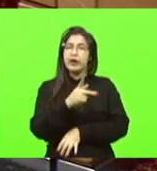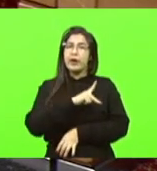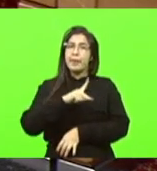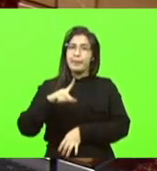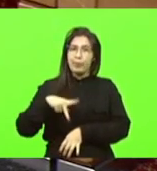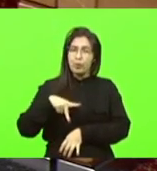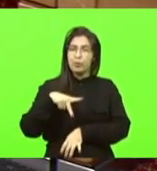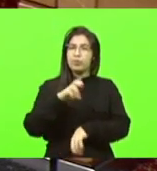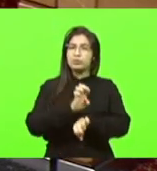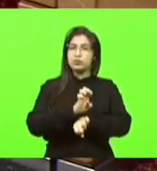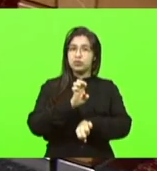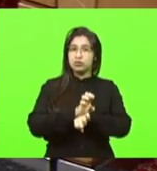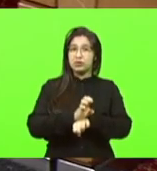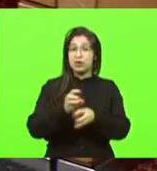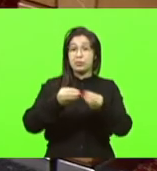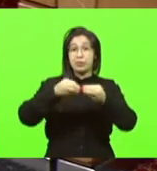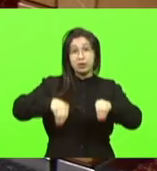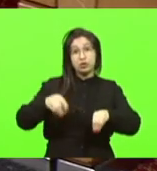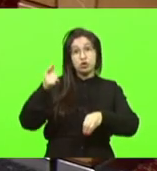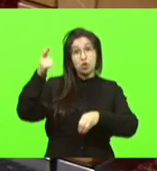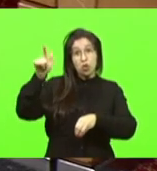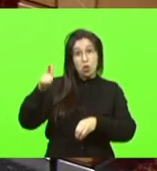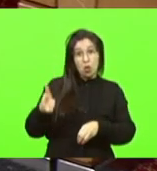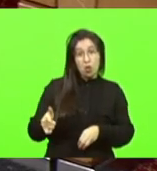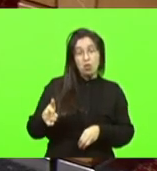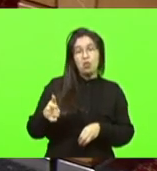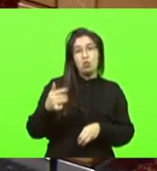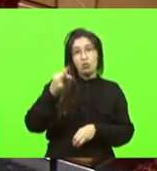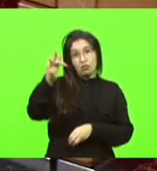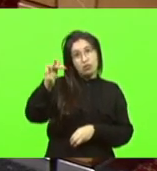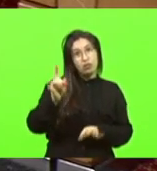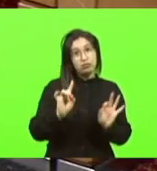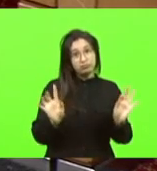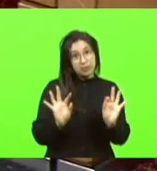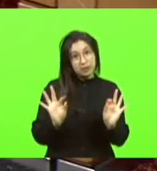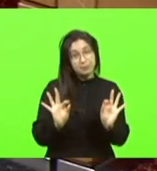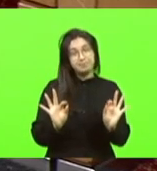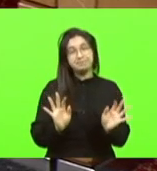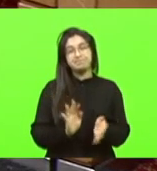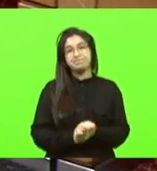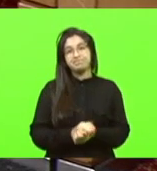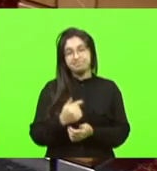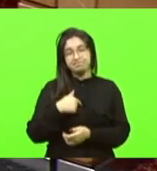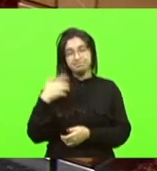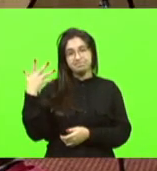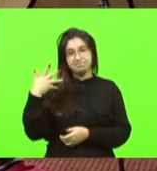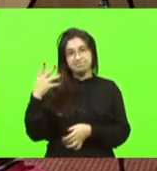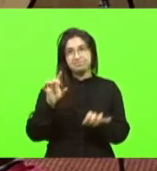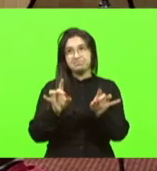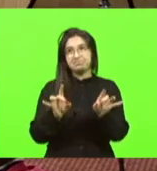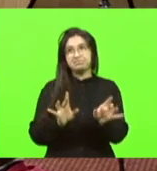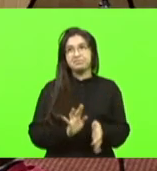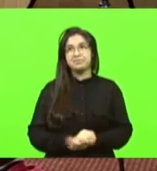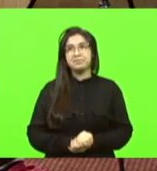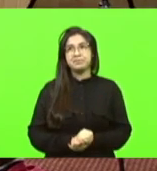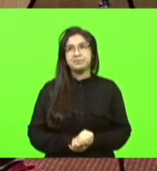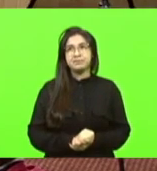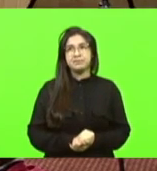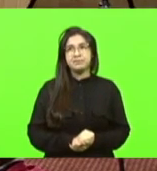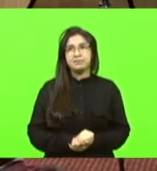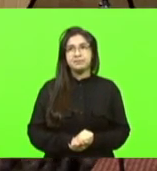sem comprometer outros benefícios vindouros era essa minha contribuição senhor presidente a